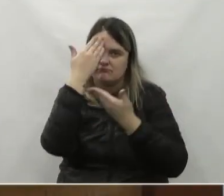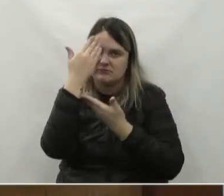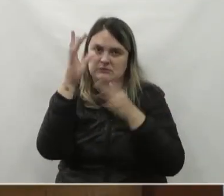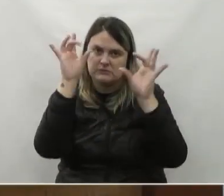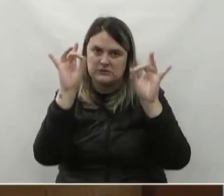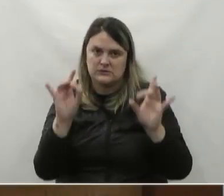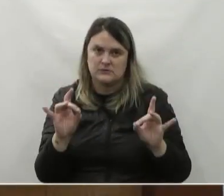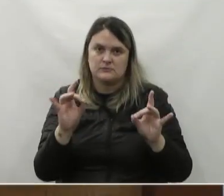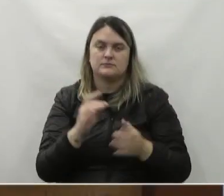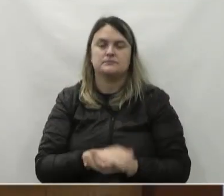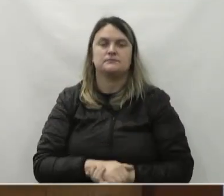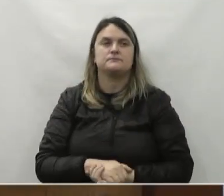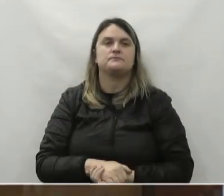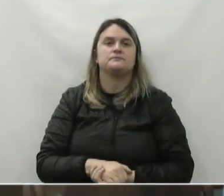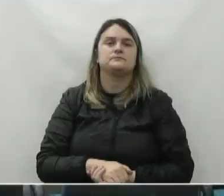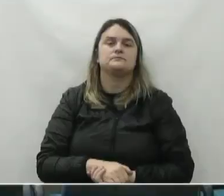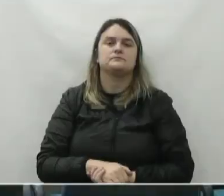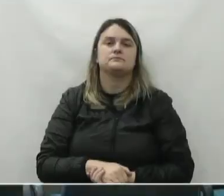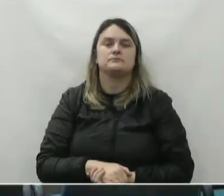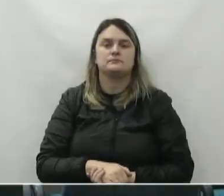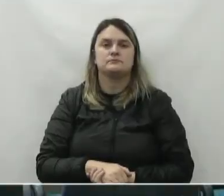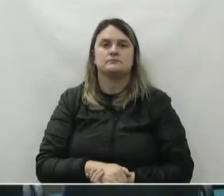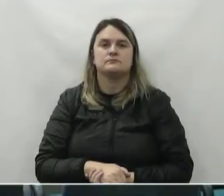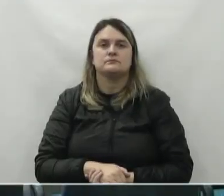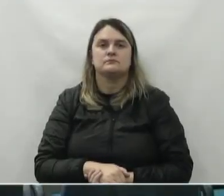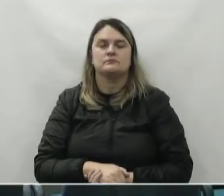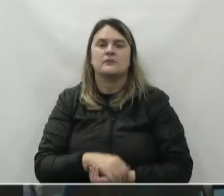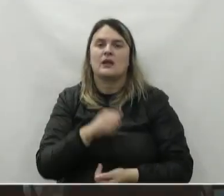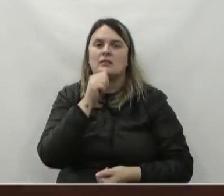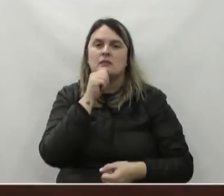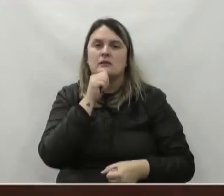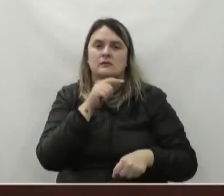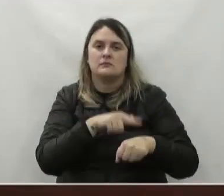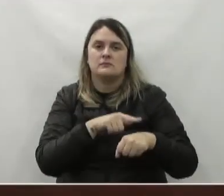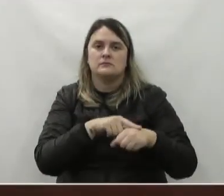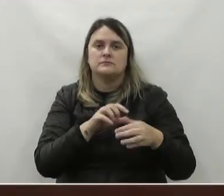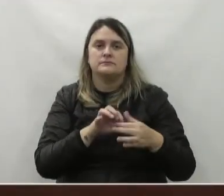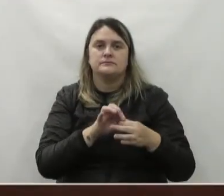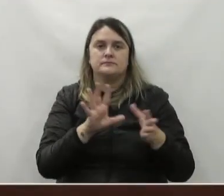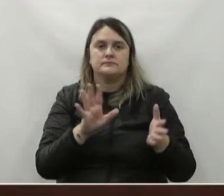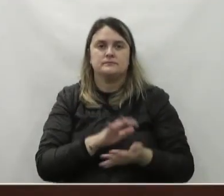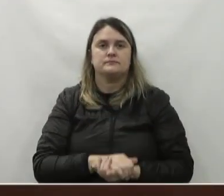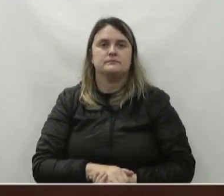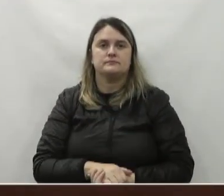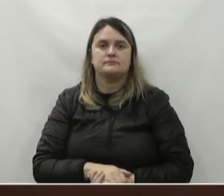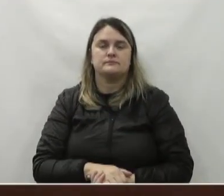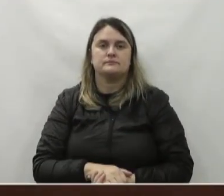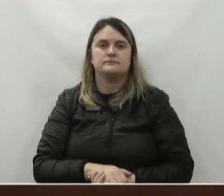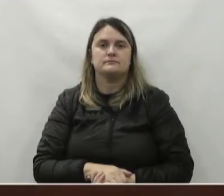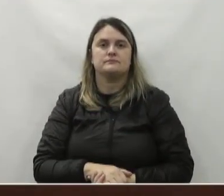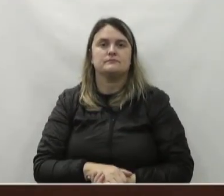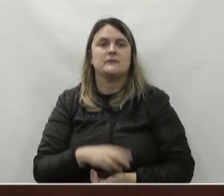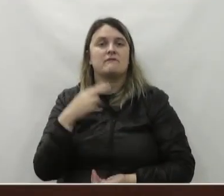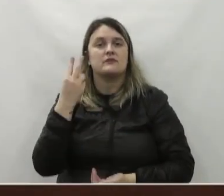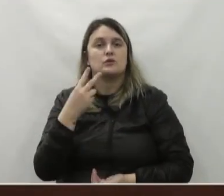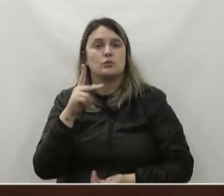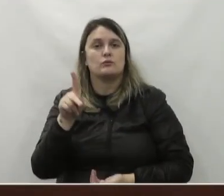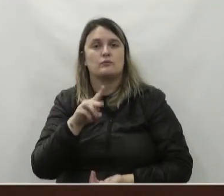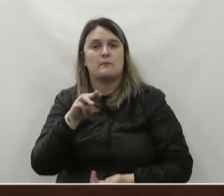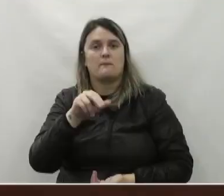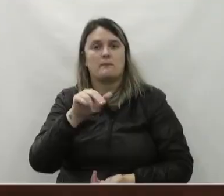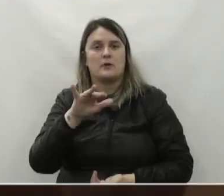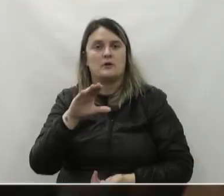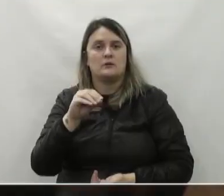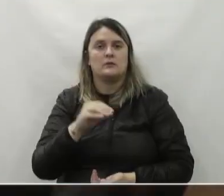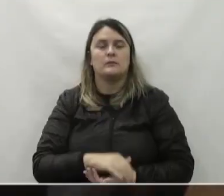de hoje. Seria isso. Obrigado e boa noite. Palavra livre, está em aberto. Com a palavra, vereador professor Márcio